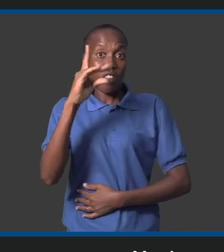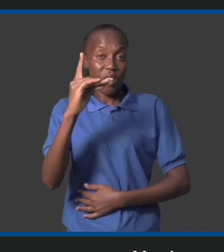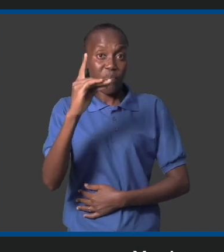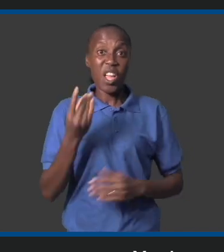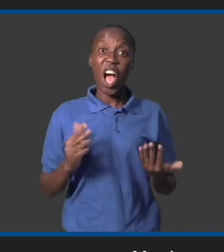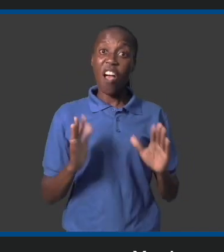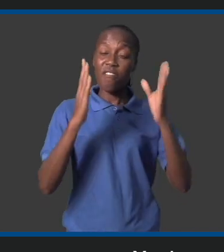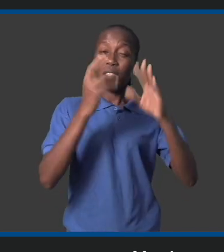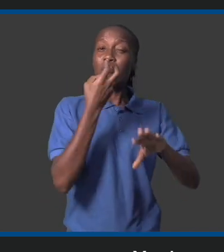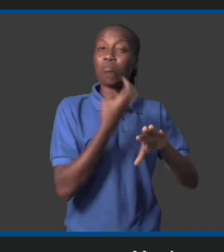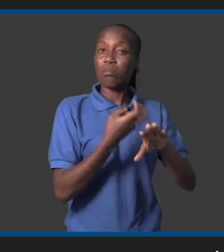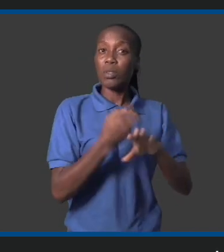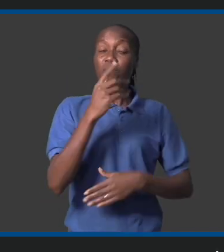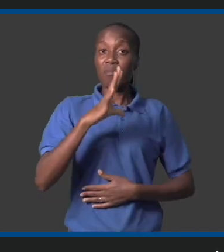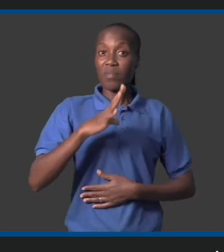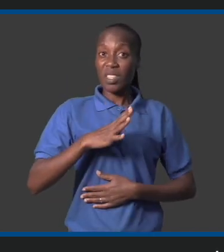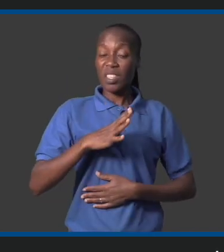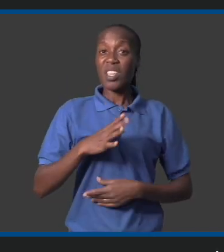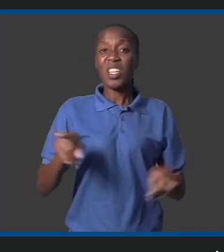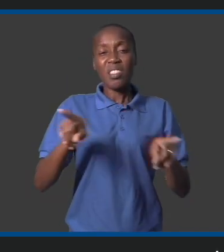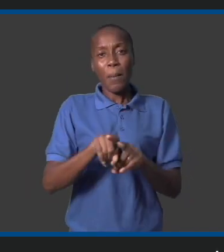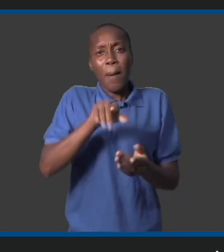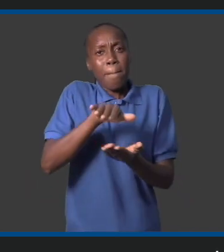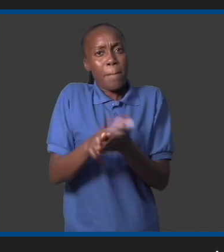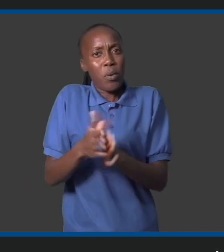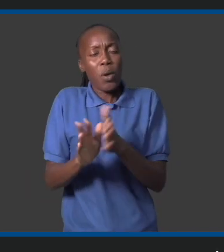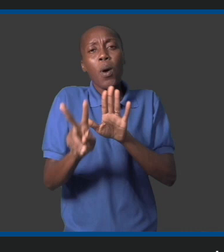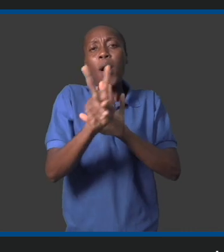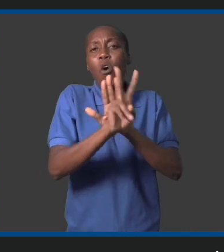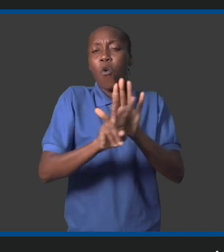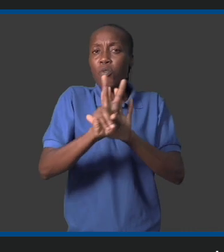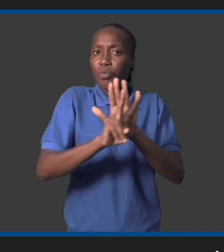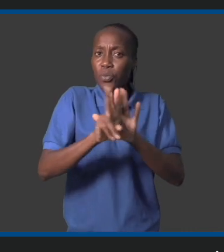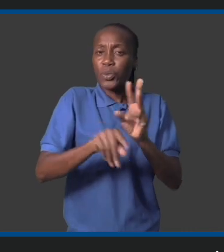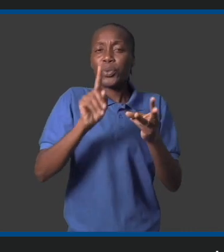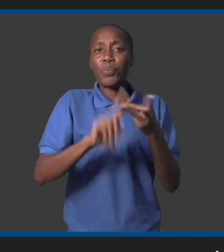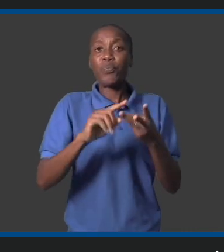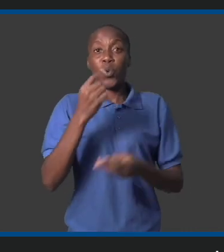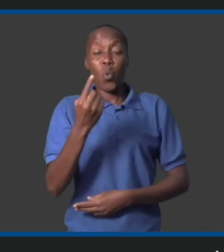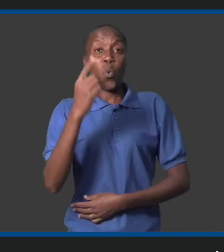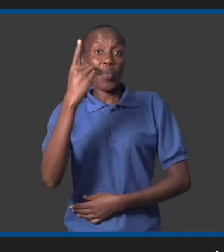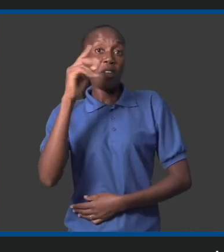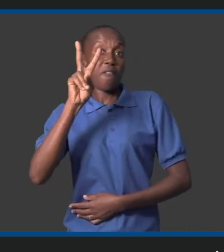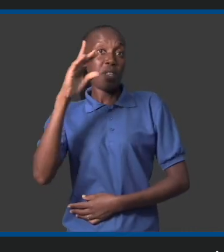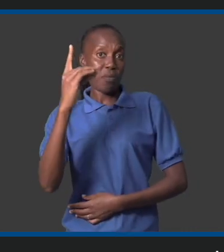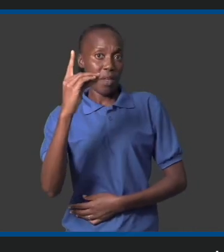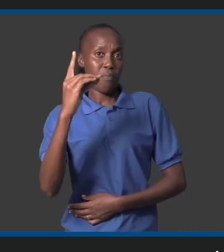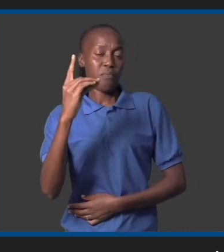Vida dura e tempo. Bem como comproduziu os videoclipes e um DVD ao vivo.